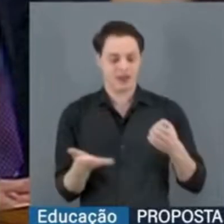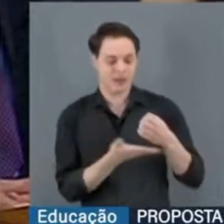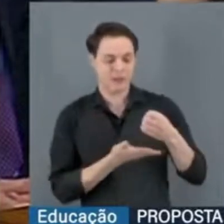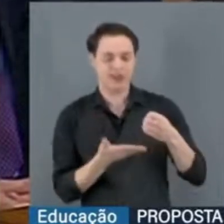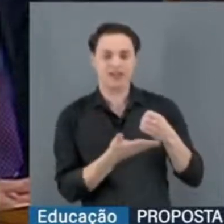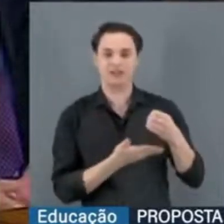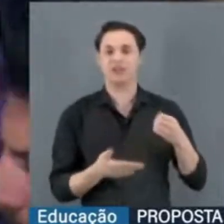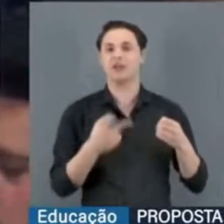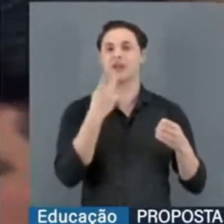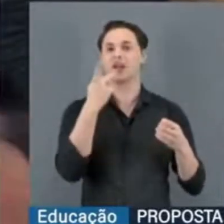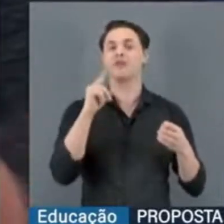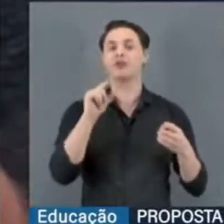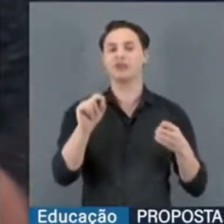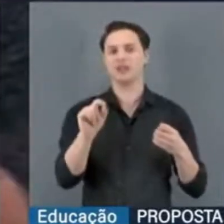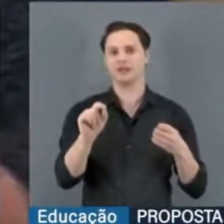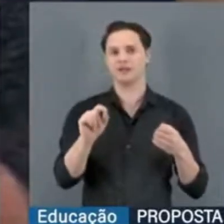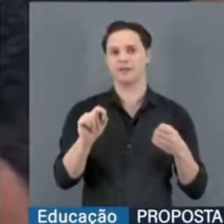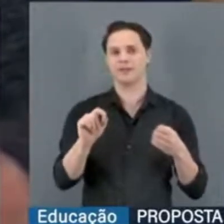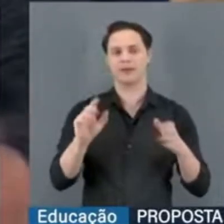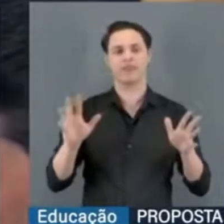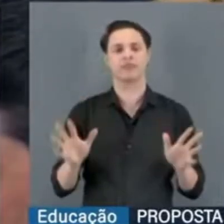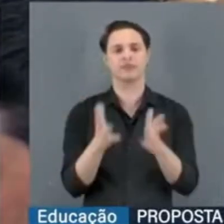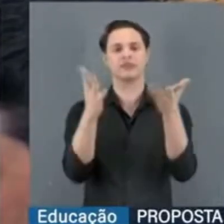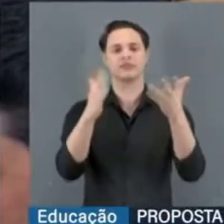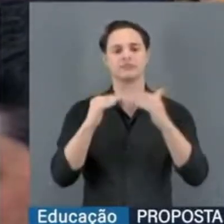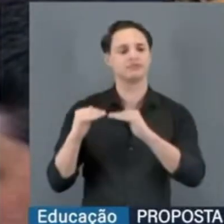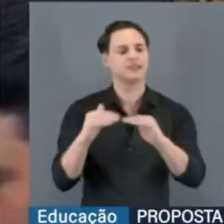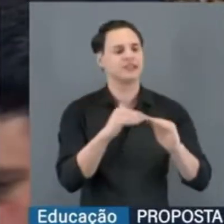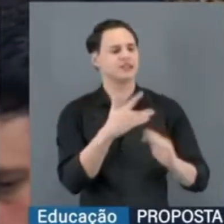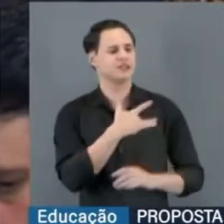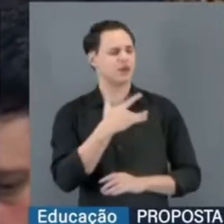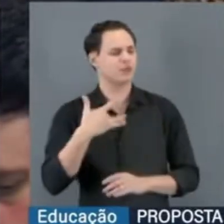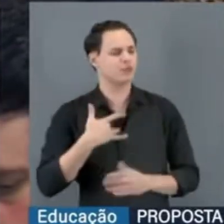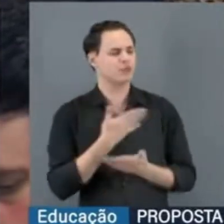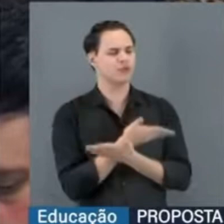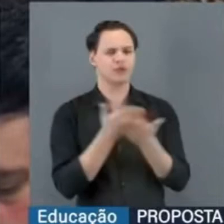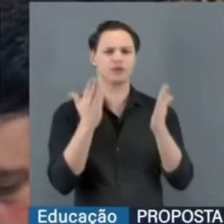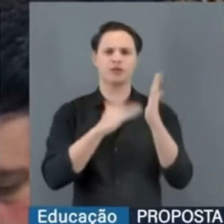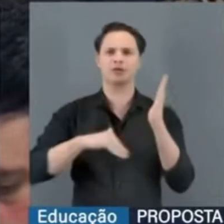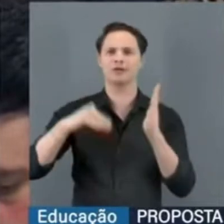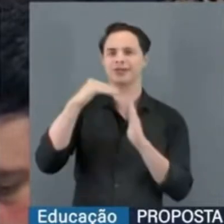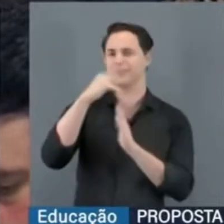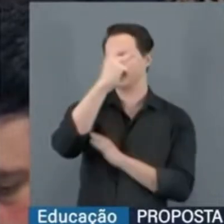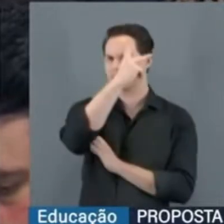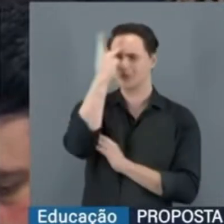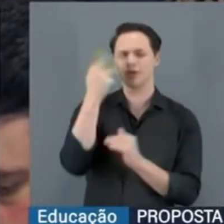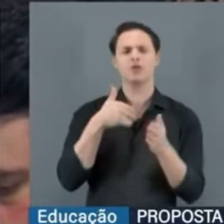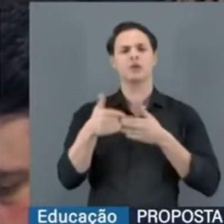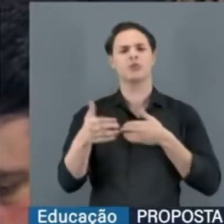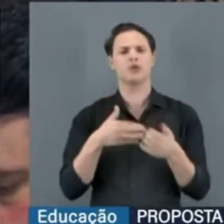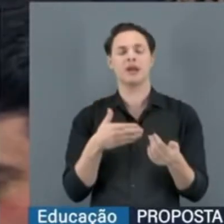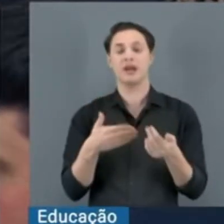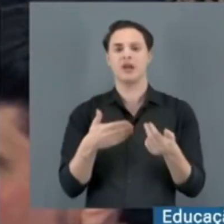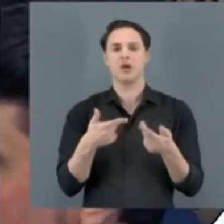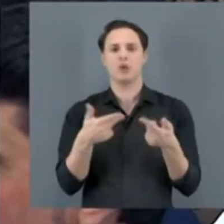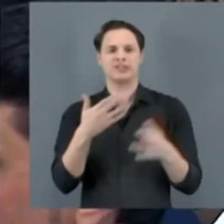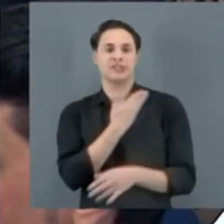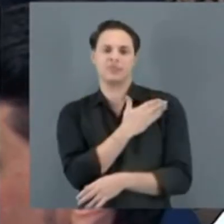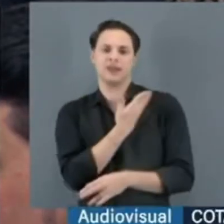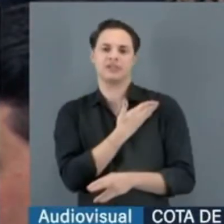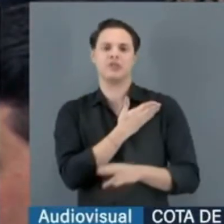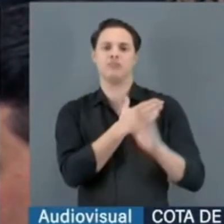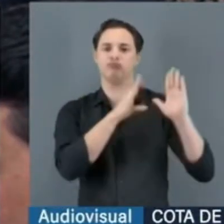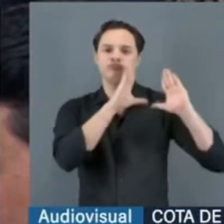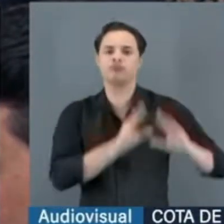República Federativa do Brasil é promover o bem-estar de todos e abolir toda e qualquer forma de discriminação, senador Flávio